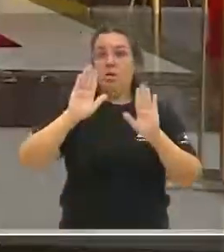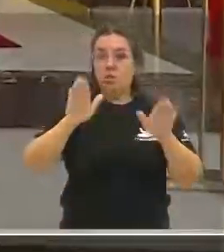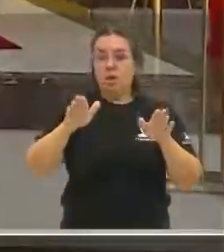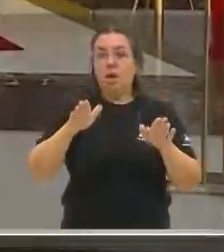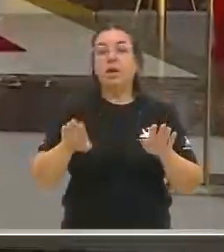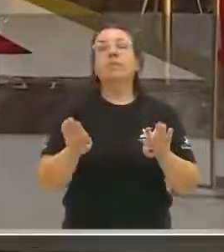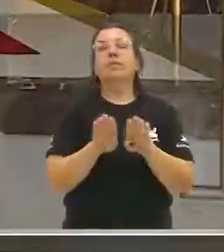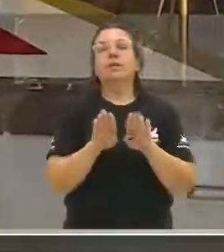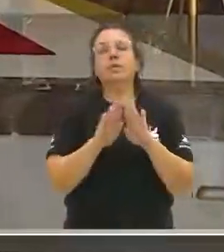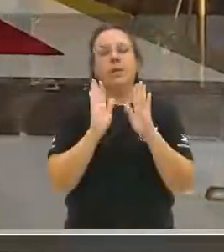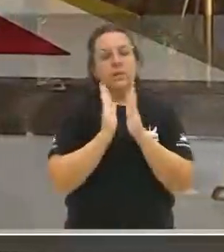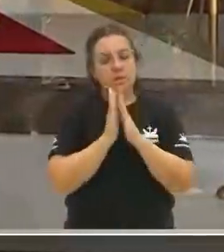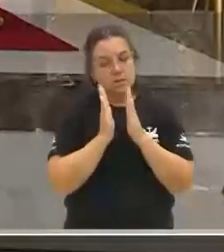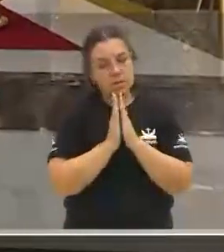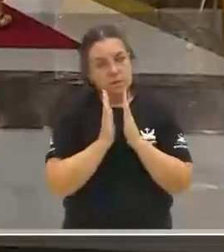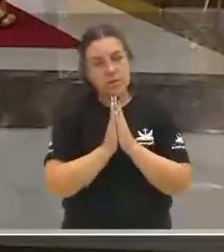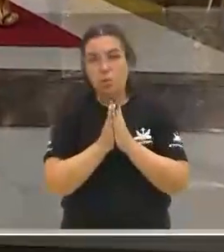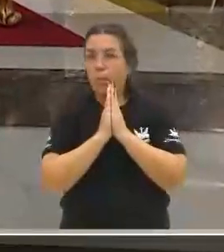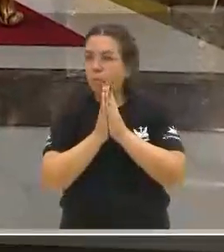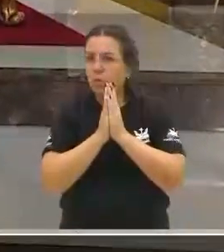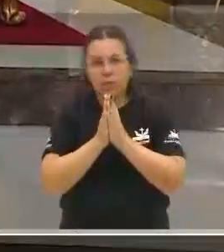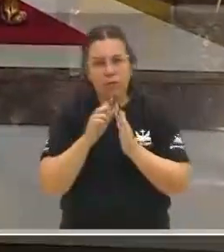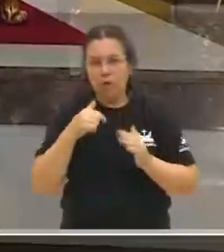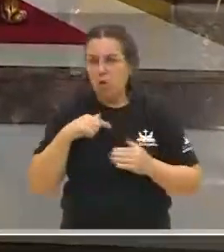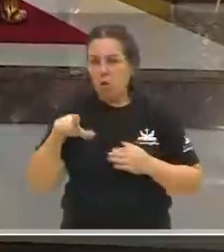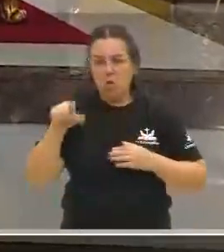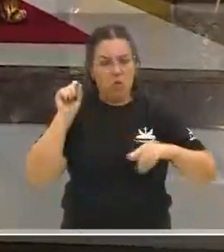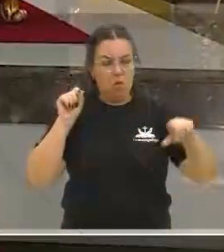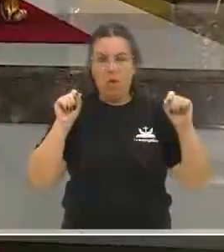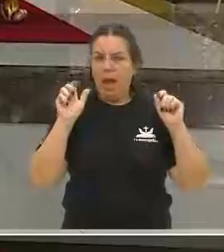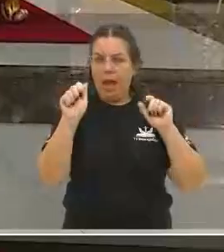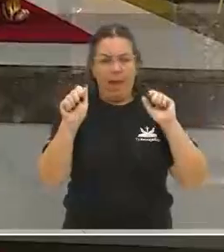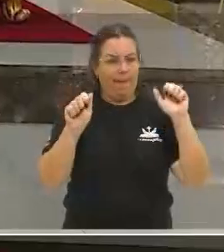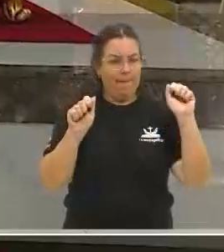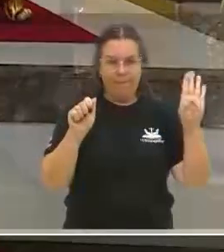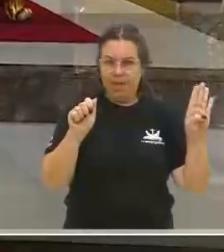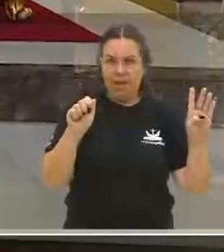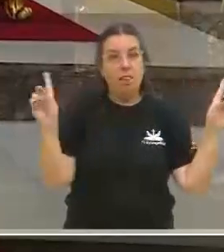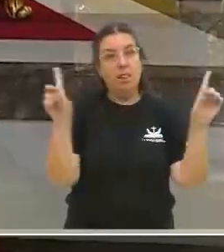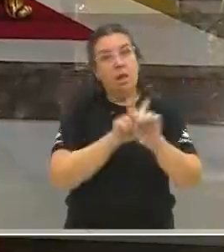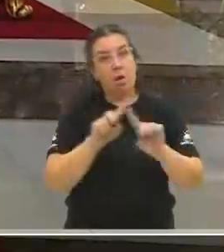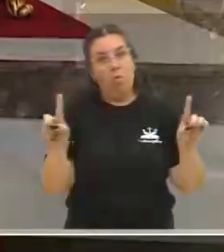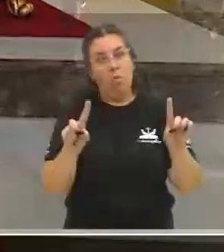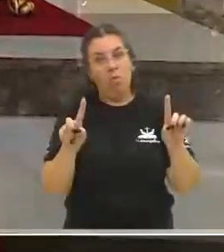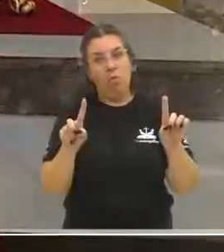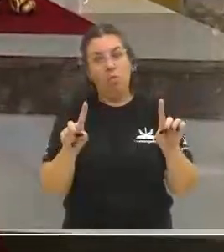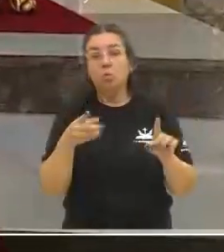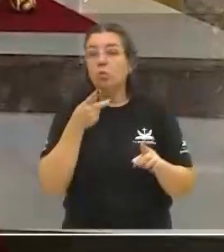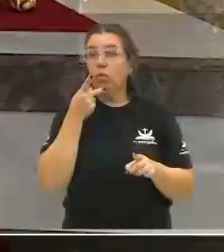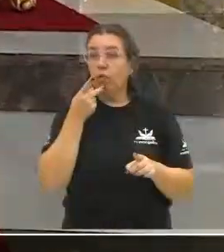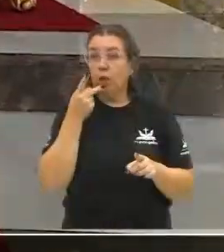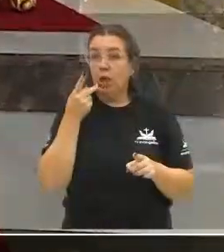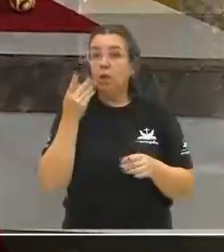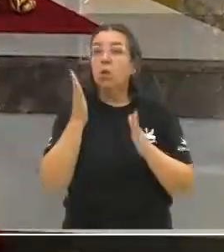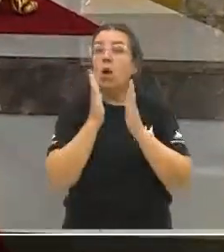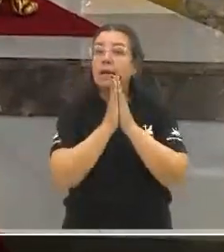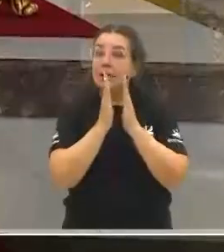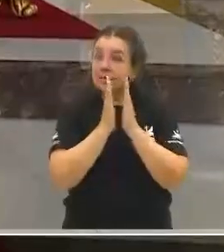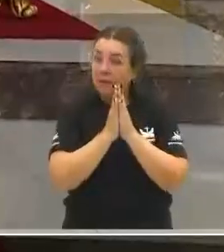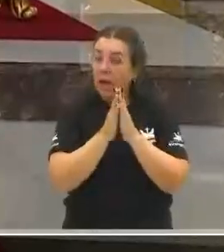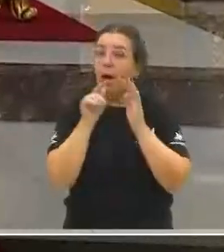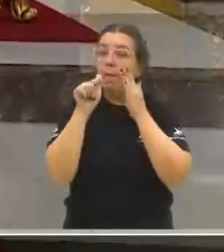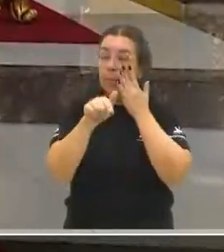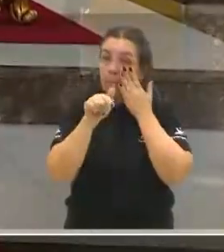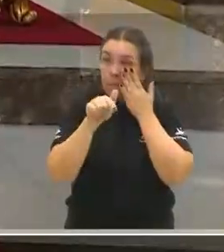rezando, sem, pelo amor de Deus, não estou falando de A nem B, estou falando rezar por